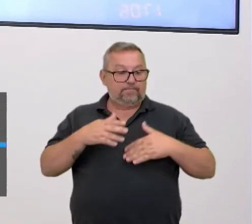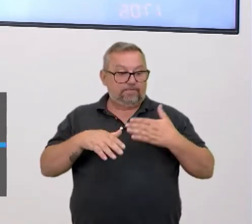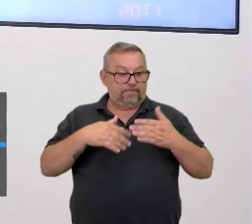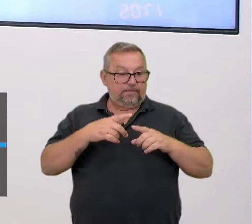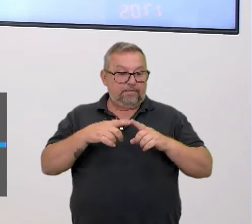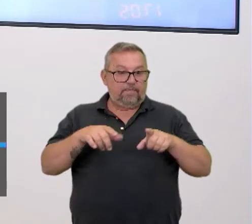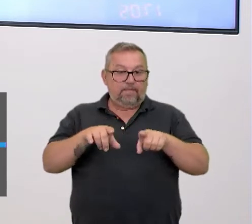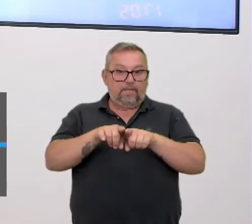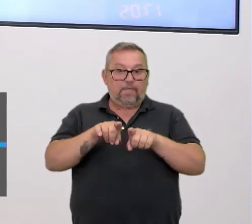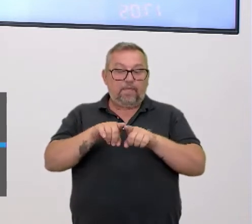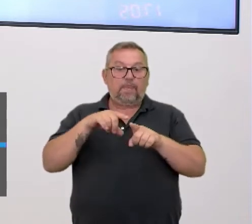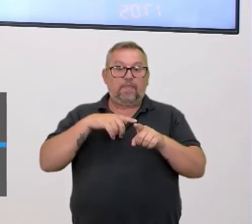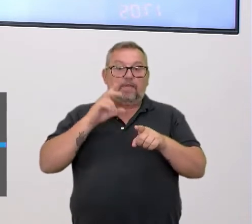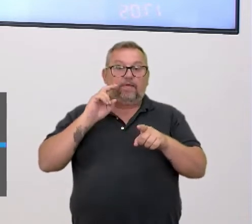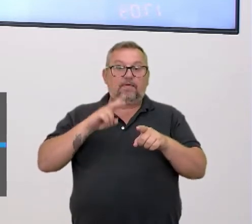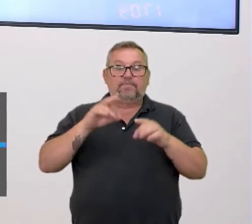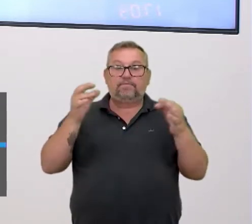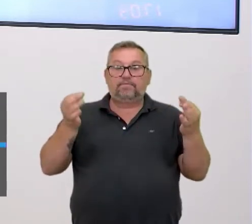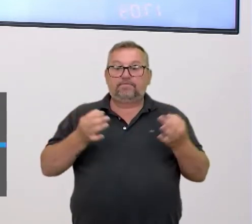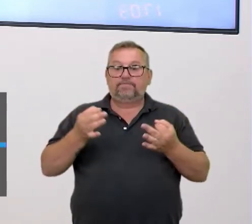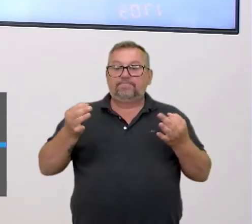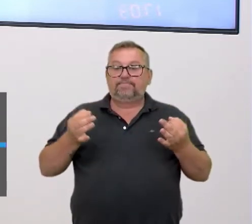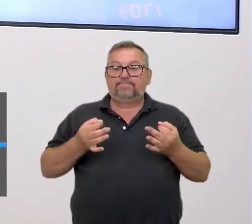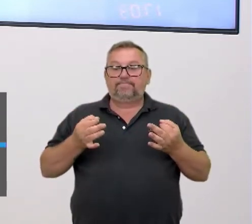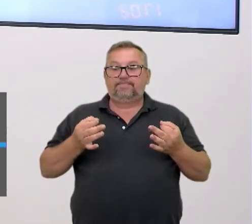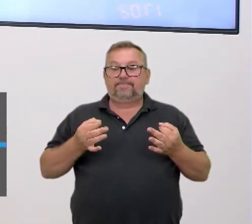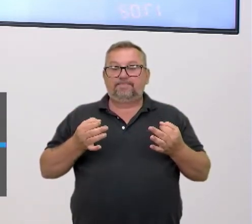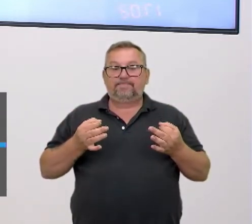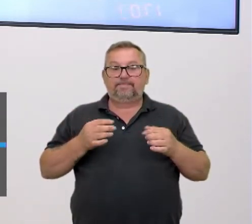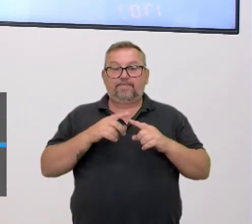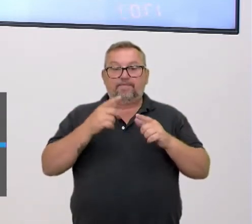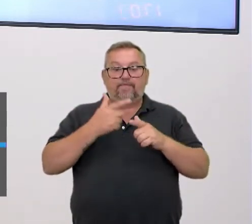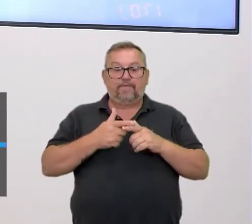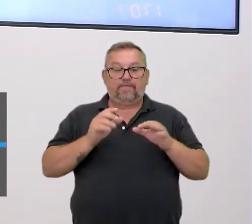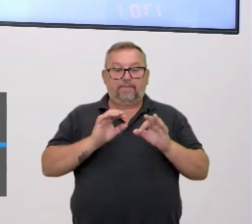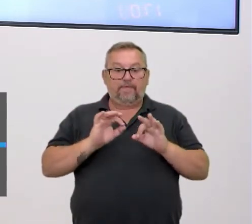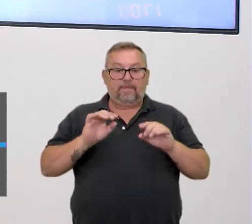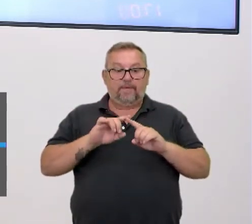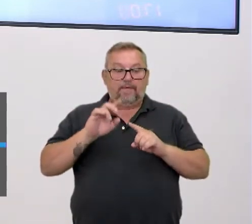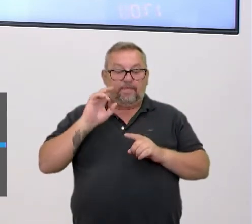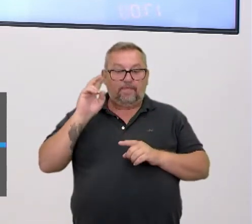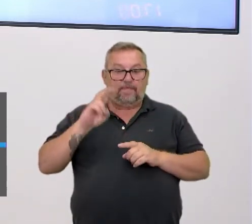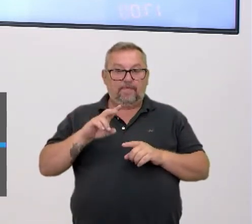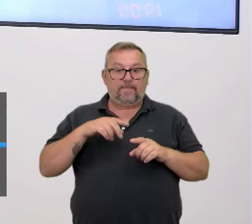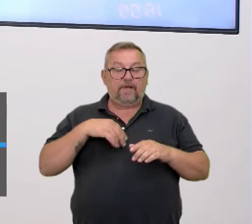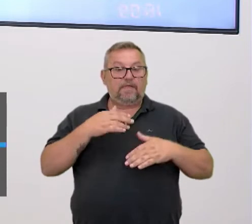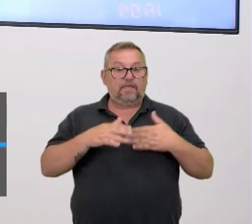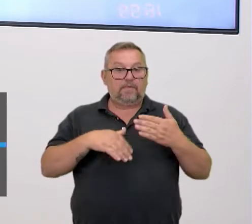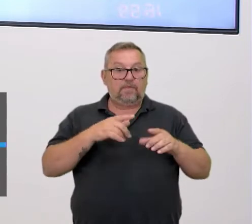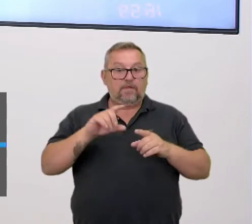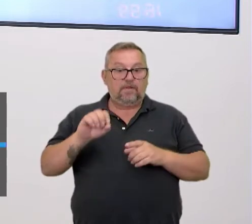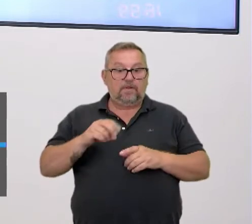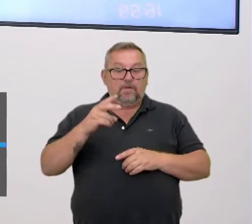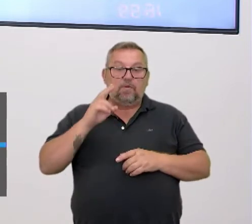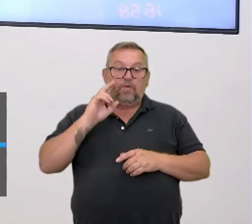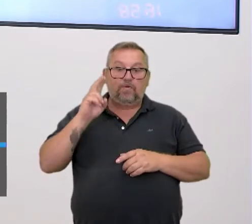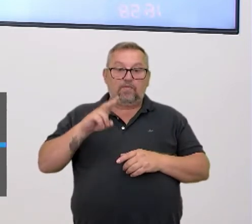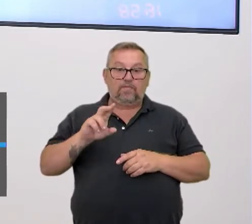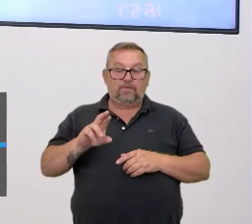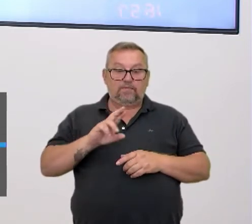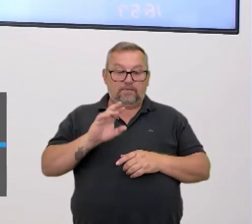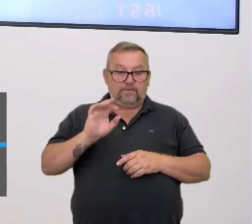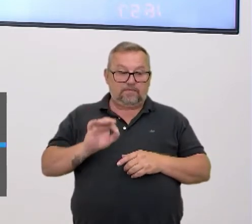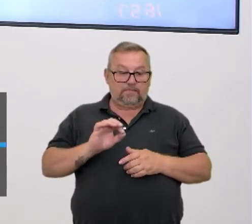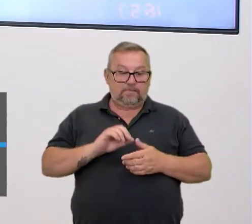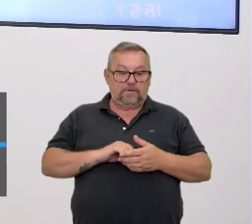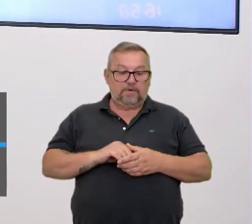pode ser que tudo aquilo seja redondinho, esteja bonitinho lá, sem muitos problemas, e aí você dá sequência, opa, atinge o resultado esperado,